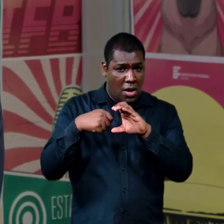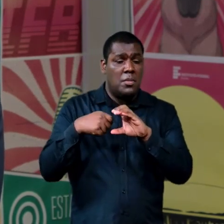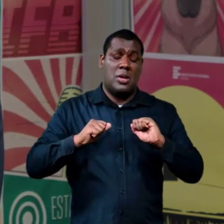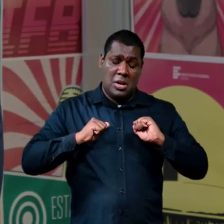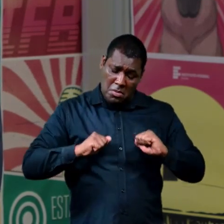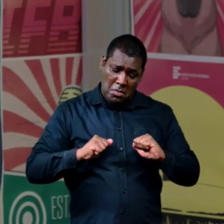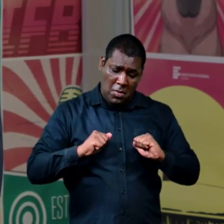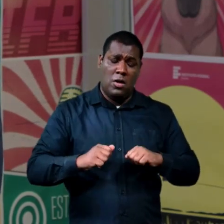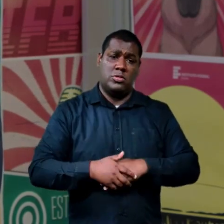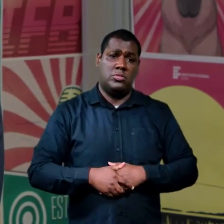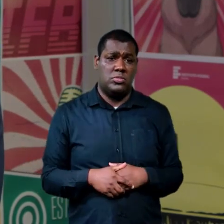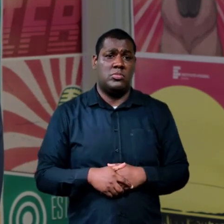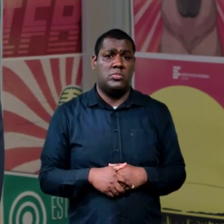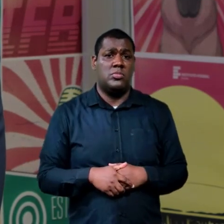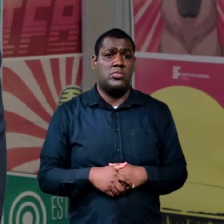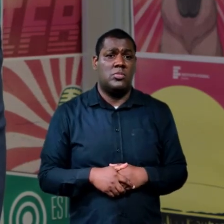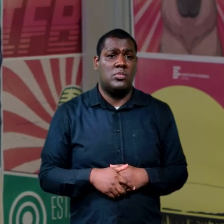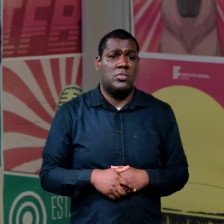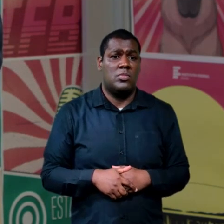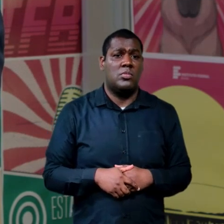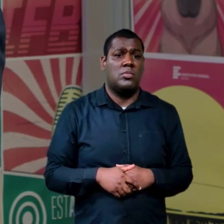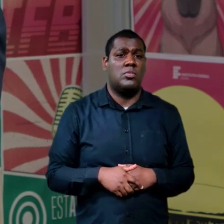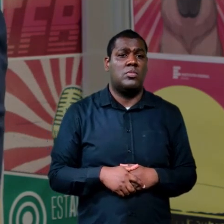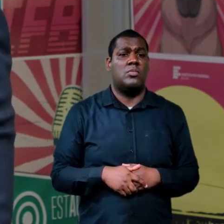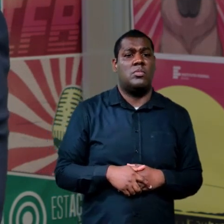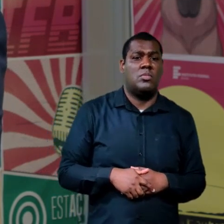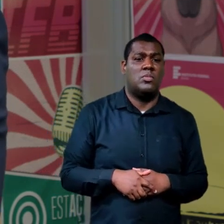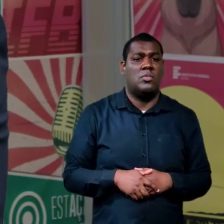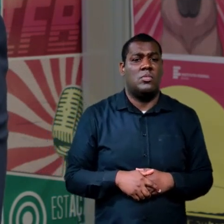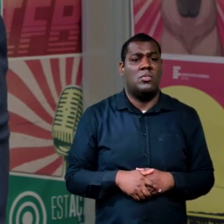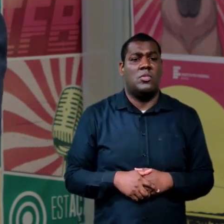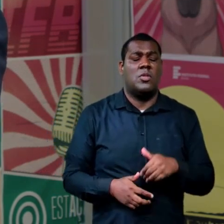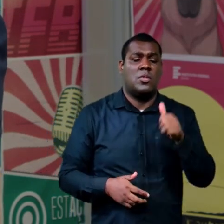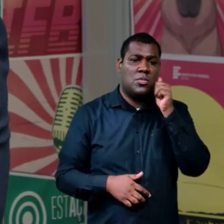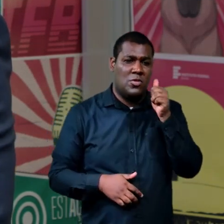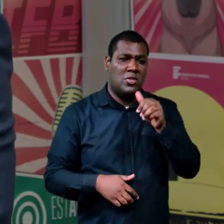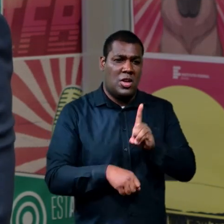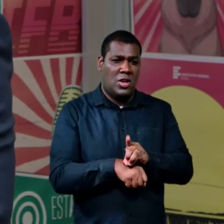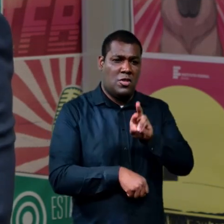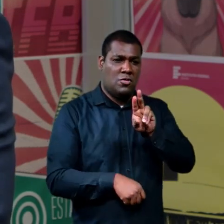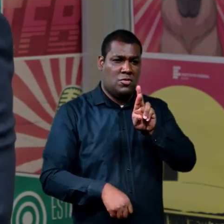porque são situações que têm se repetido. E importante, a doutora Ruth sabe, a gente tem,